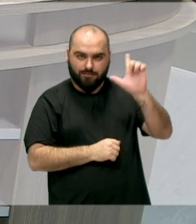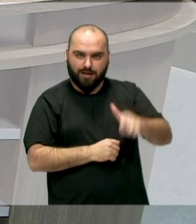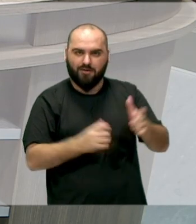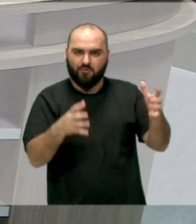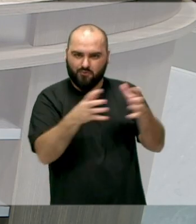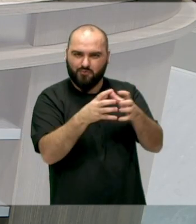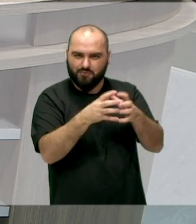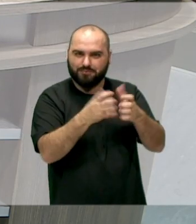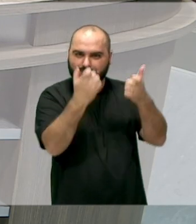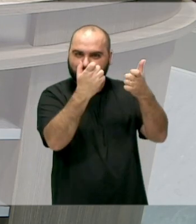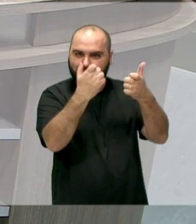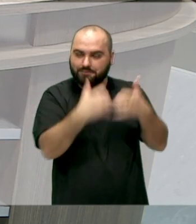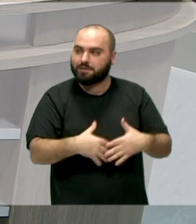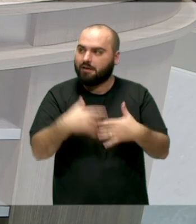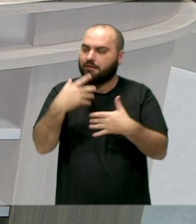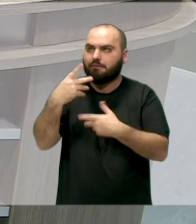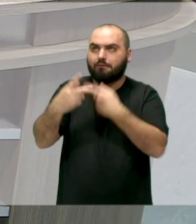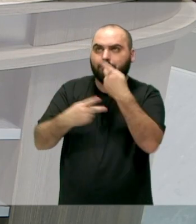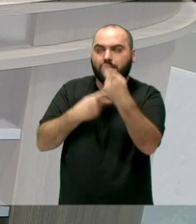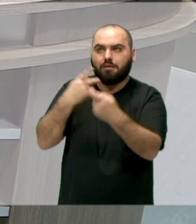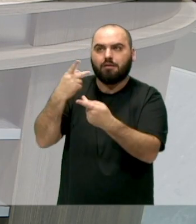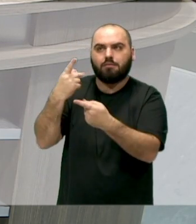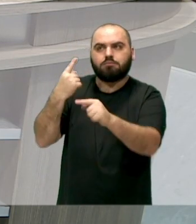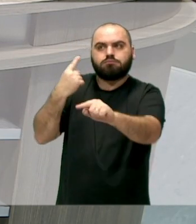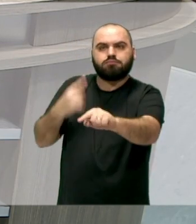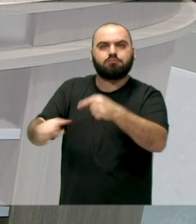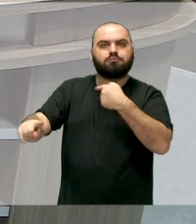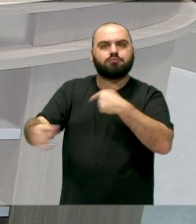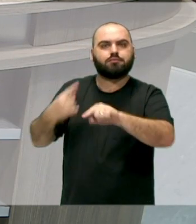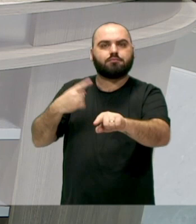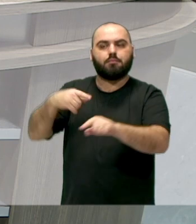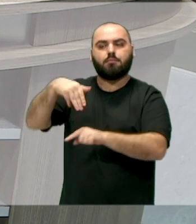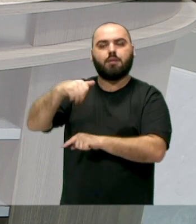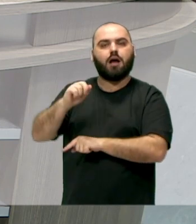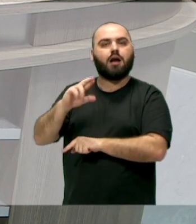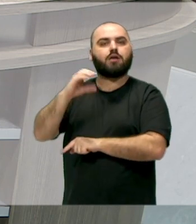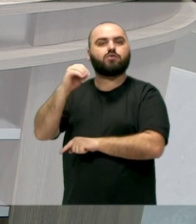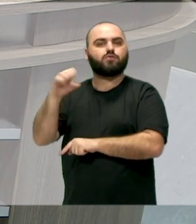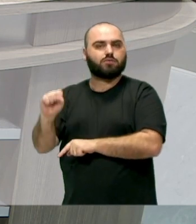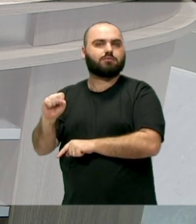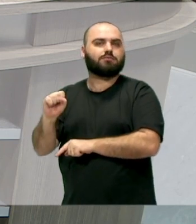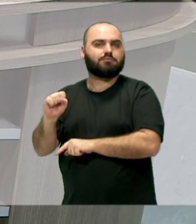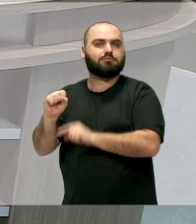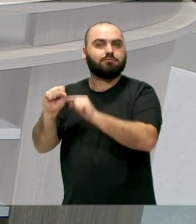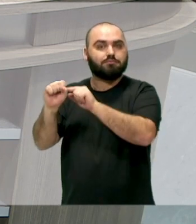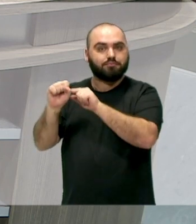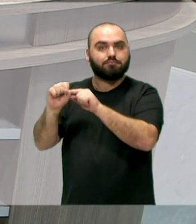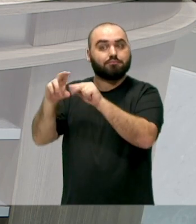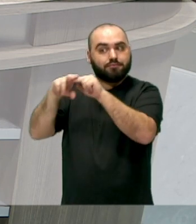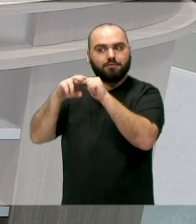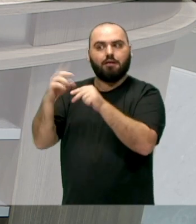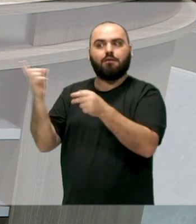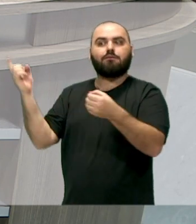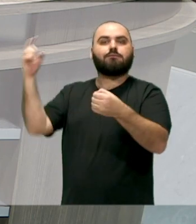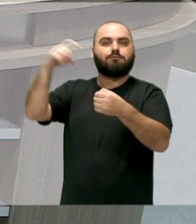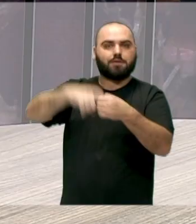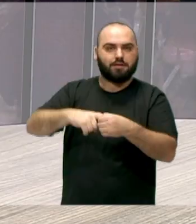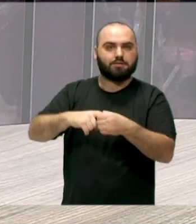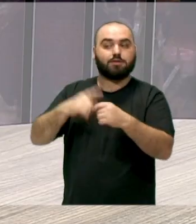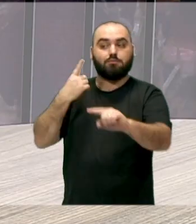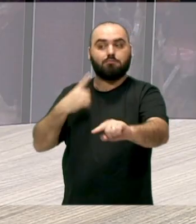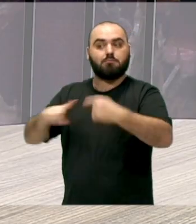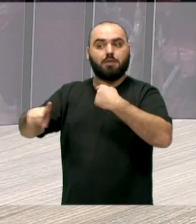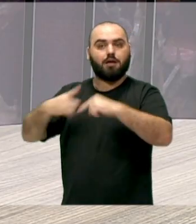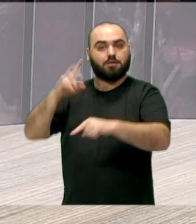foi criado, né, regido pelo maestro Marcos Leite. Então, agora ele vem e o maestro regente